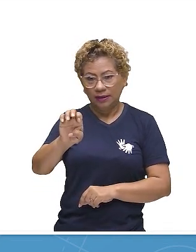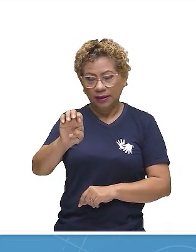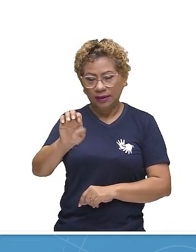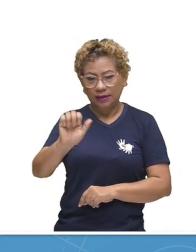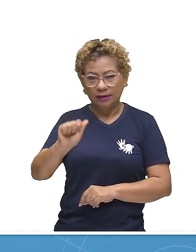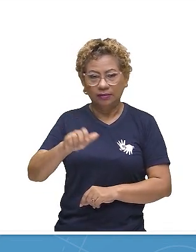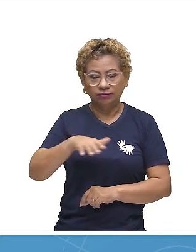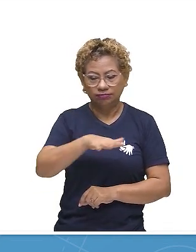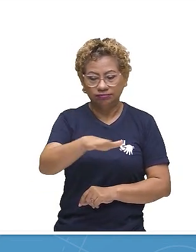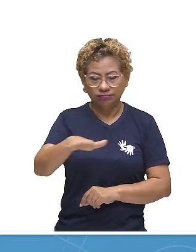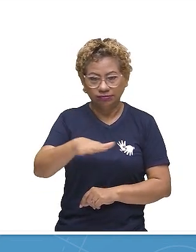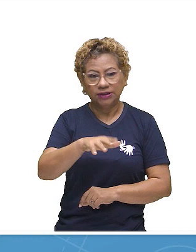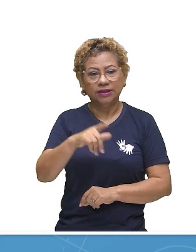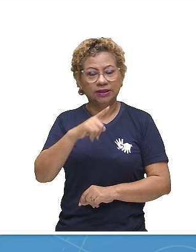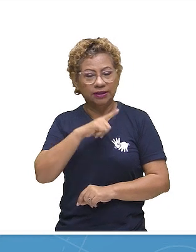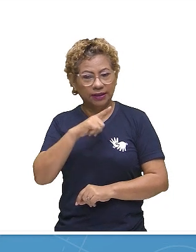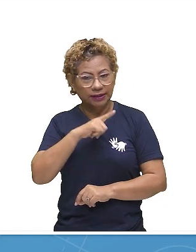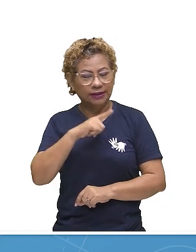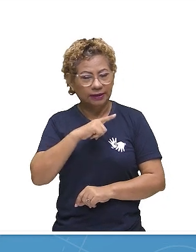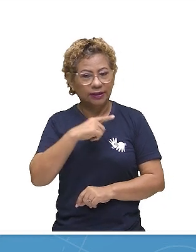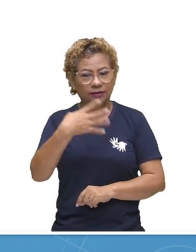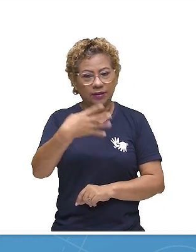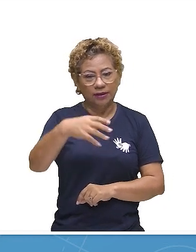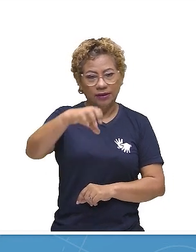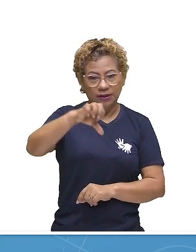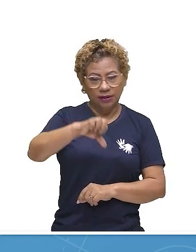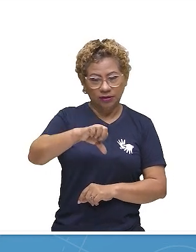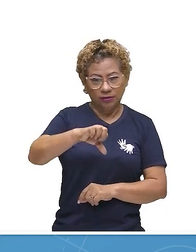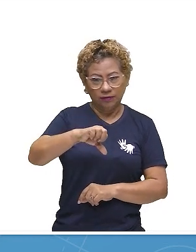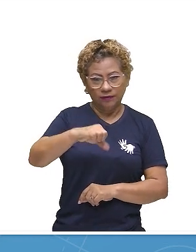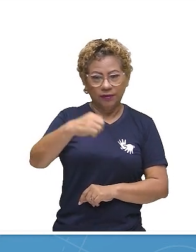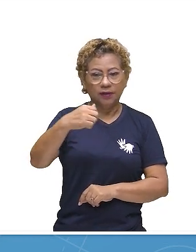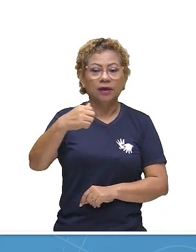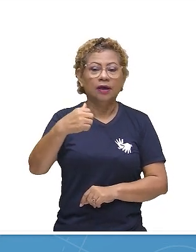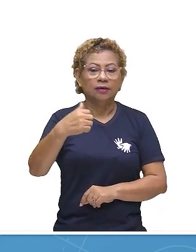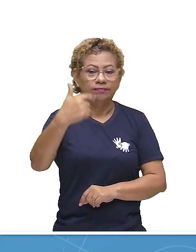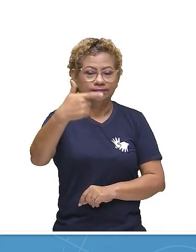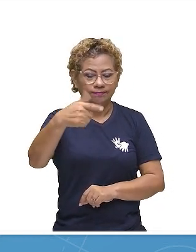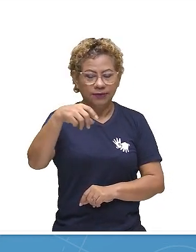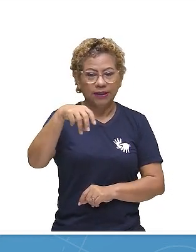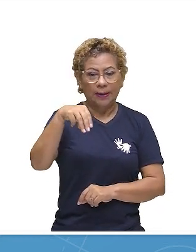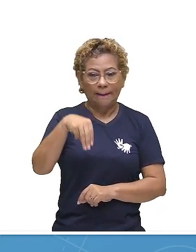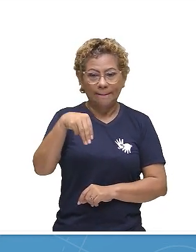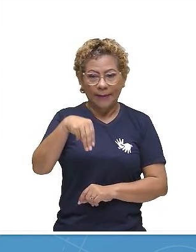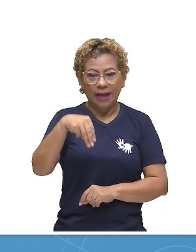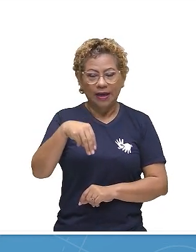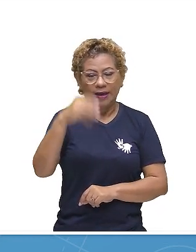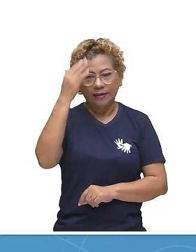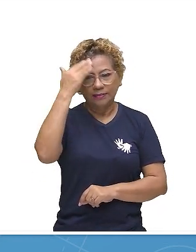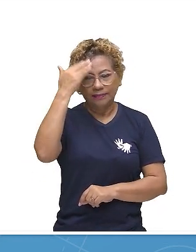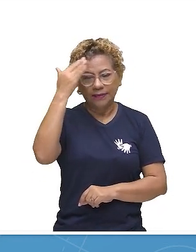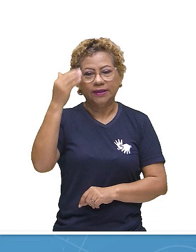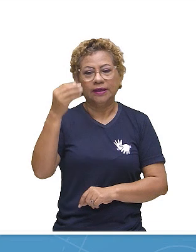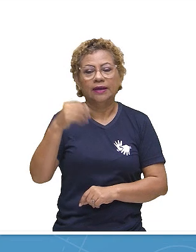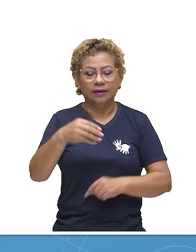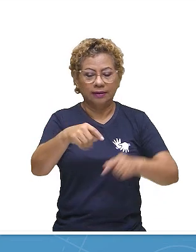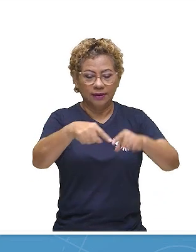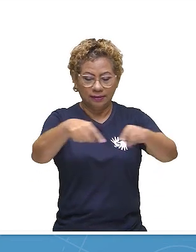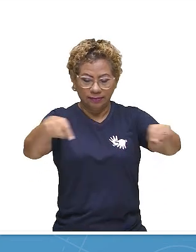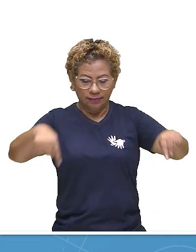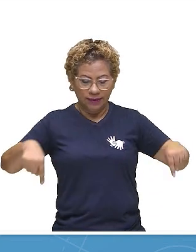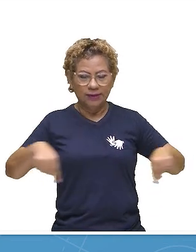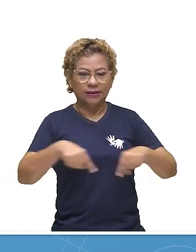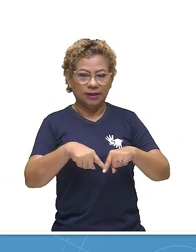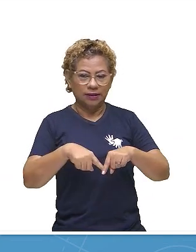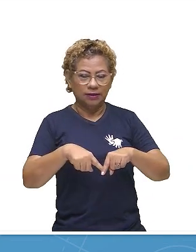metros quadrados, eu estou dizendo que eu tenho 49 metros aqui quadrados no interior da nossa sala. Quando eu